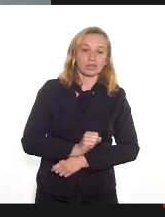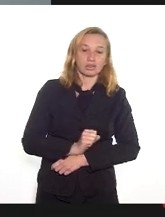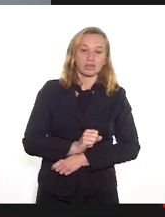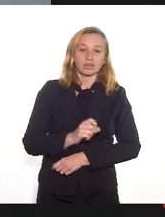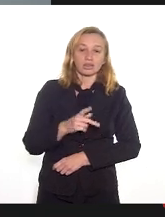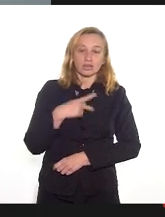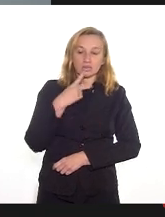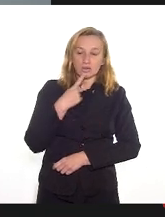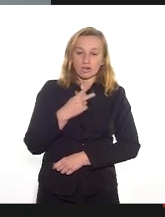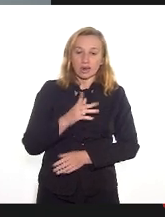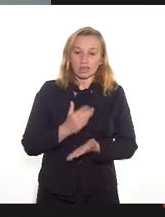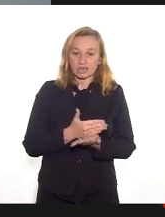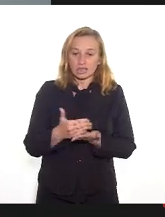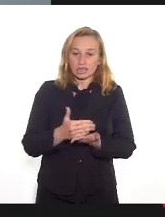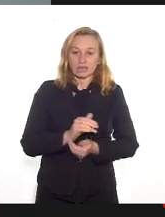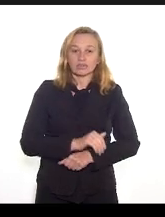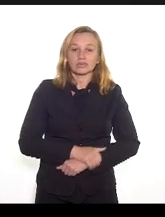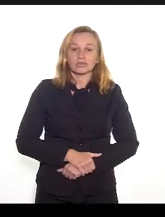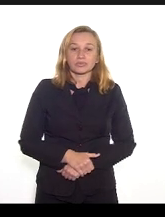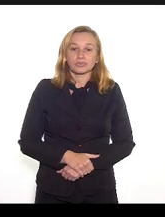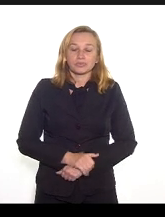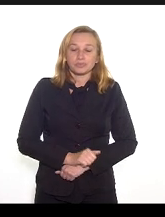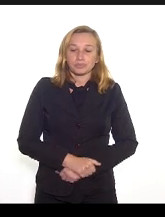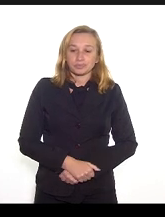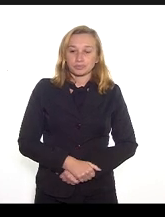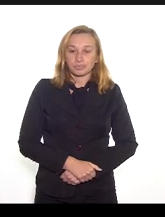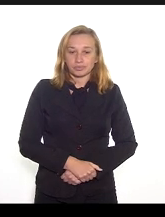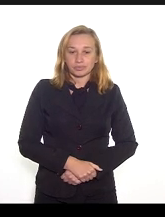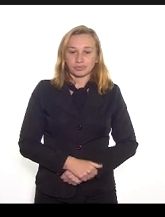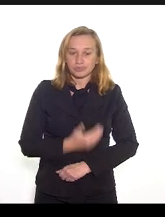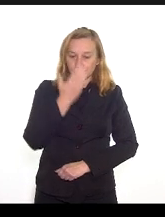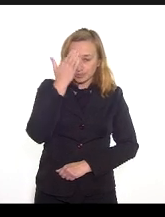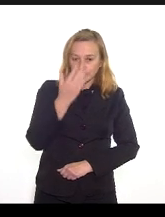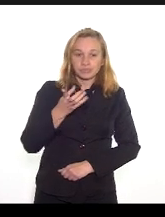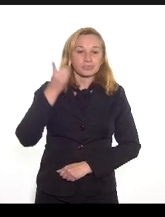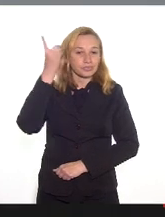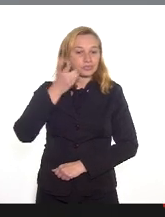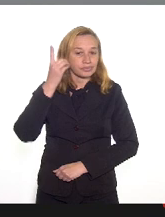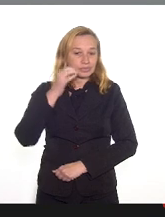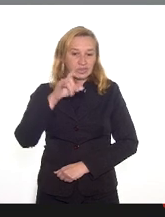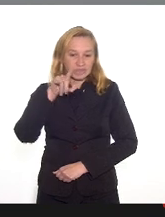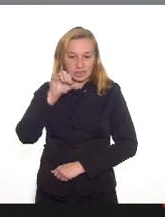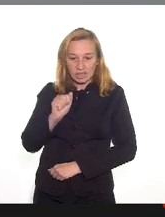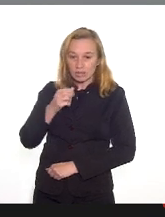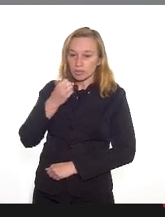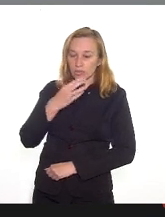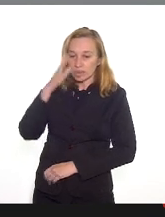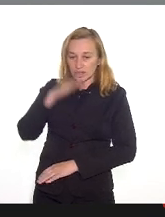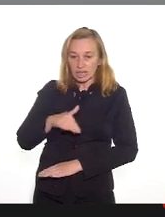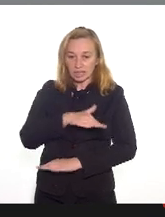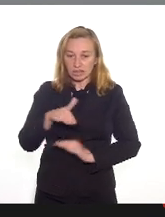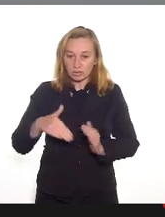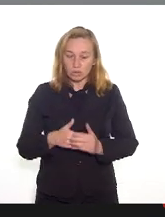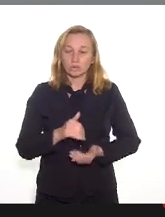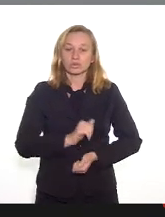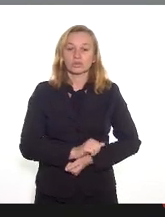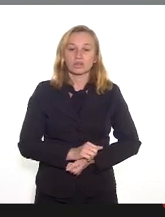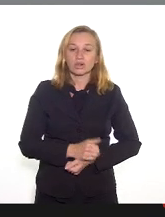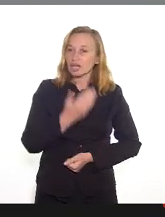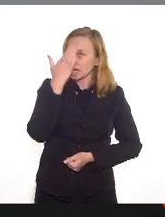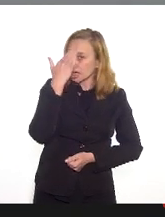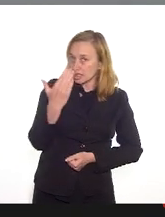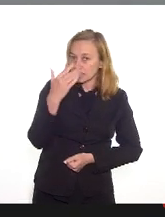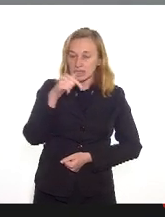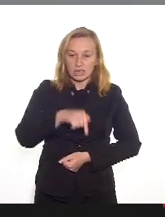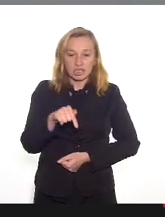suas considerações iniciais. Obrigado, deputada Célia Jordão. Boa tarde a todos, boa tarde a todas. Agradecer